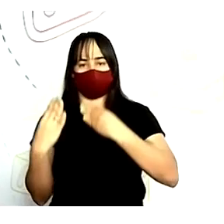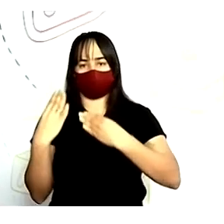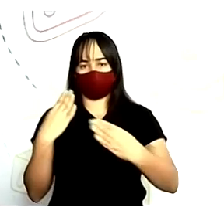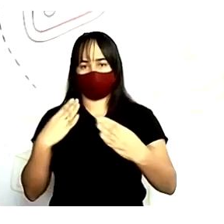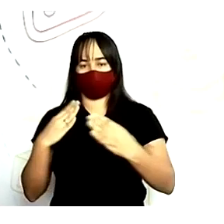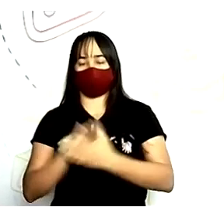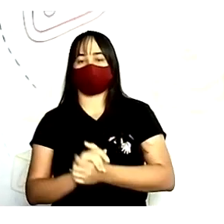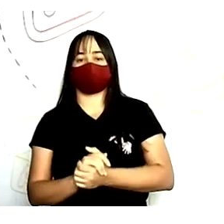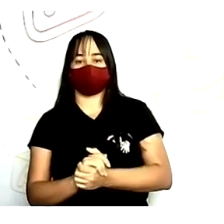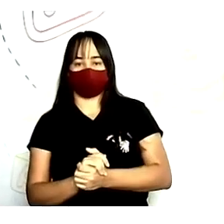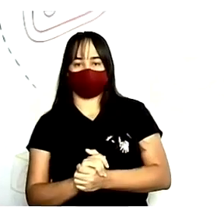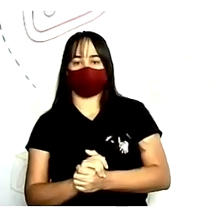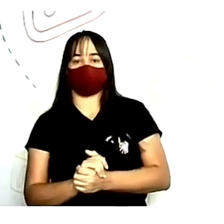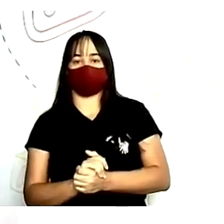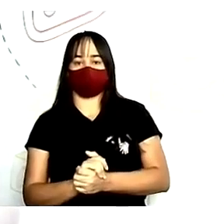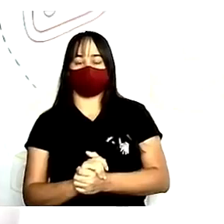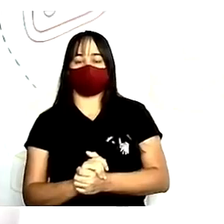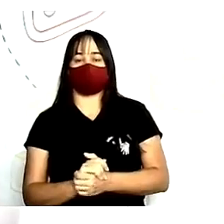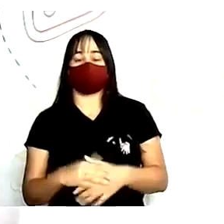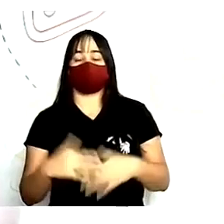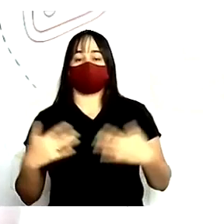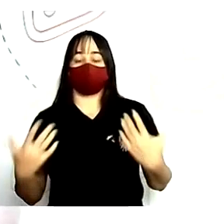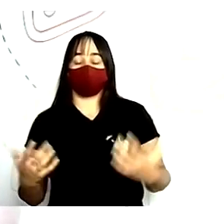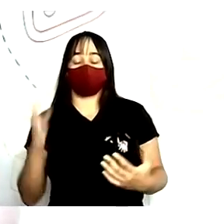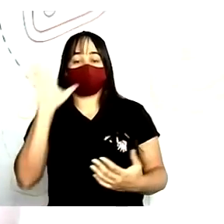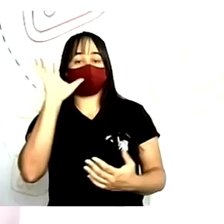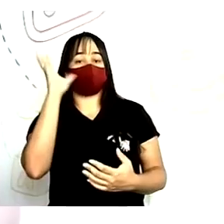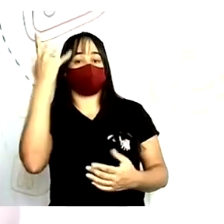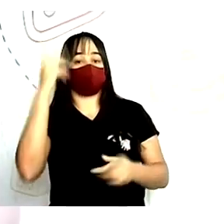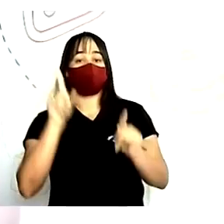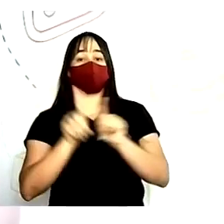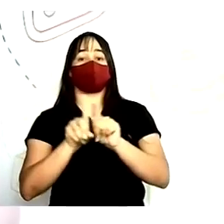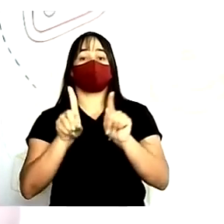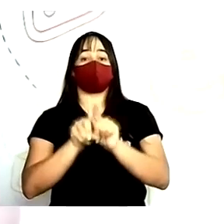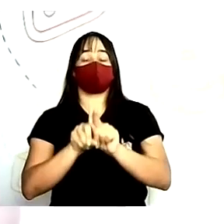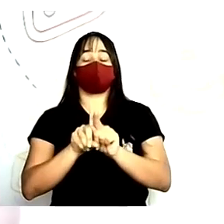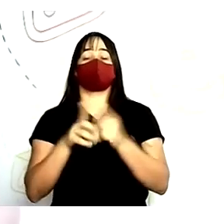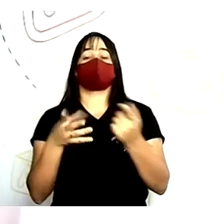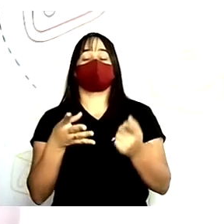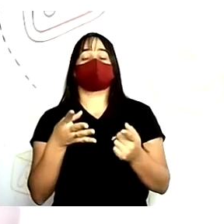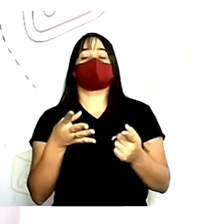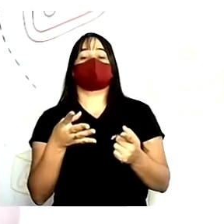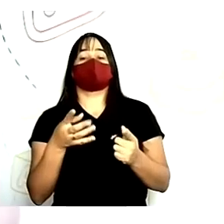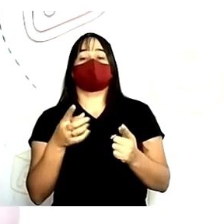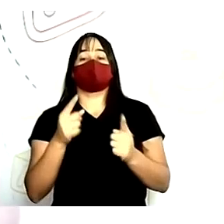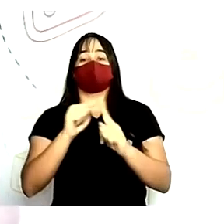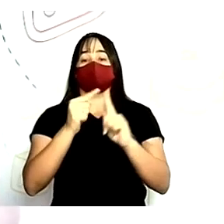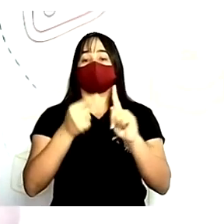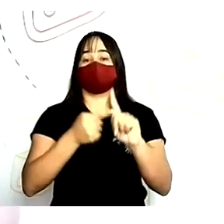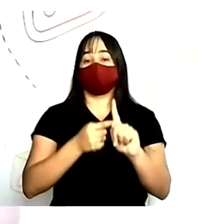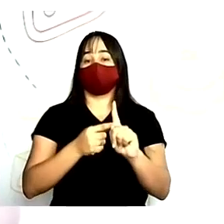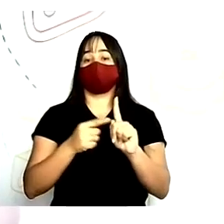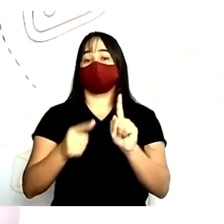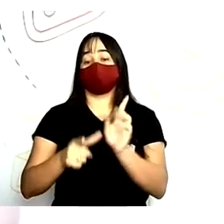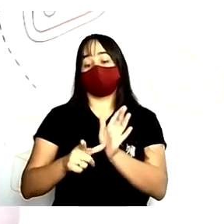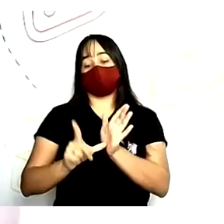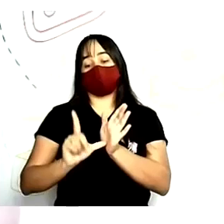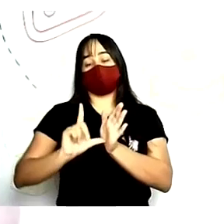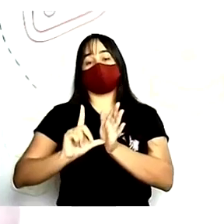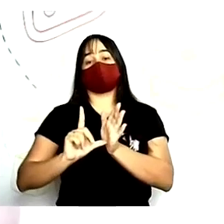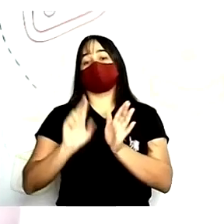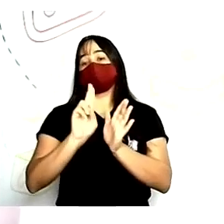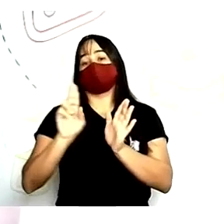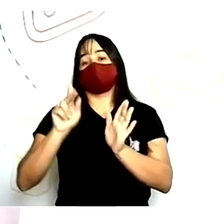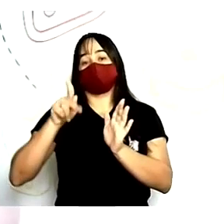Esse fenômeno a gente conhece também por gravidez precoce. A adolescência é um período rico em manifestações